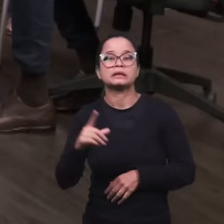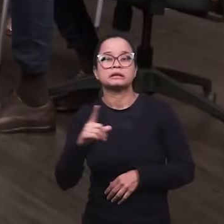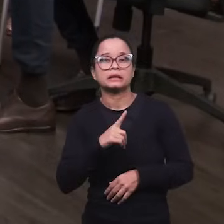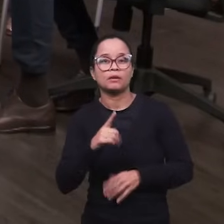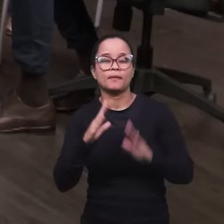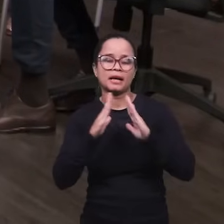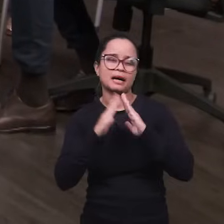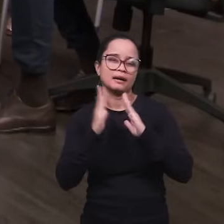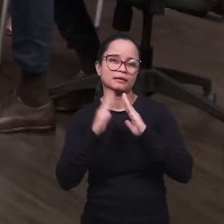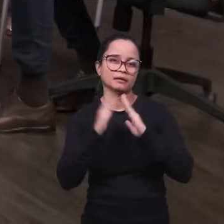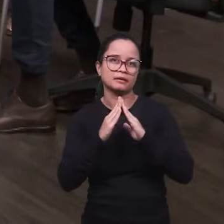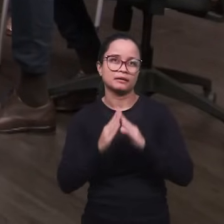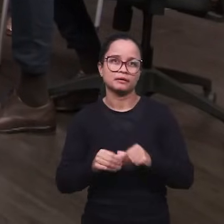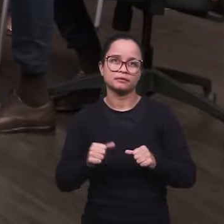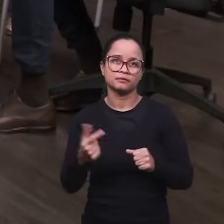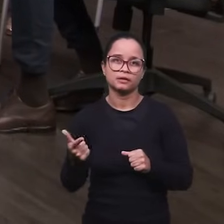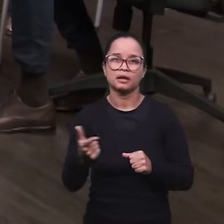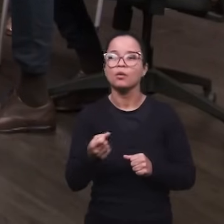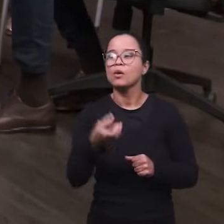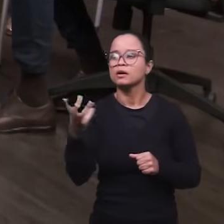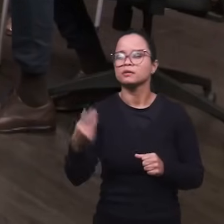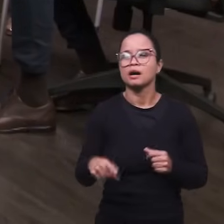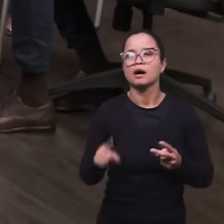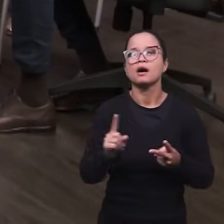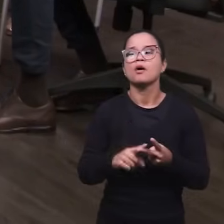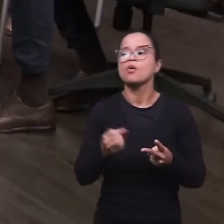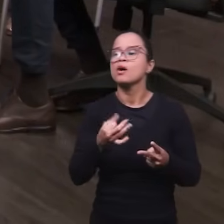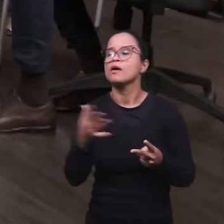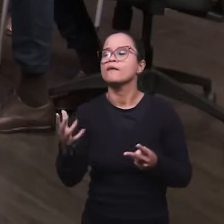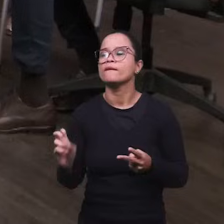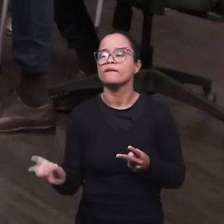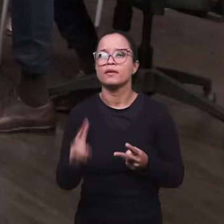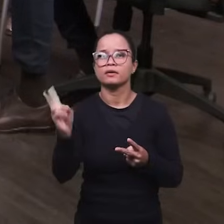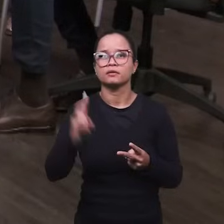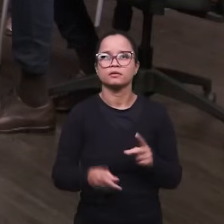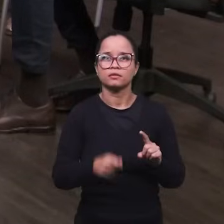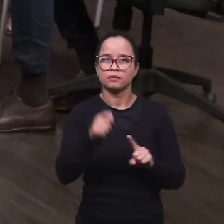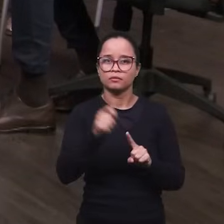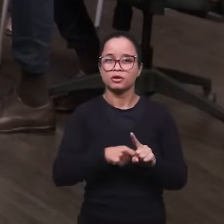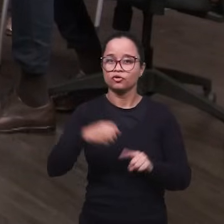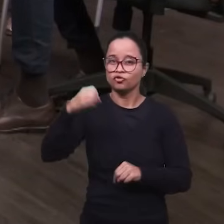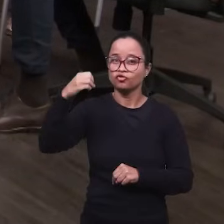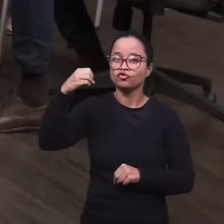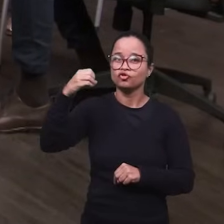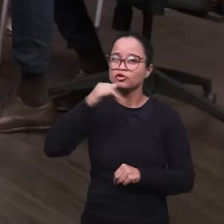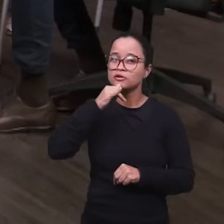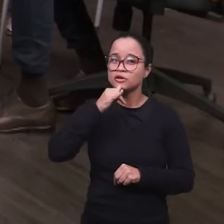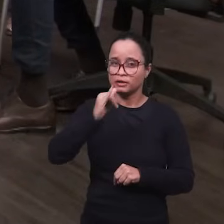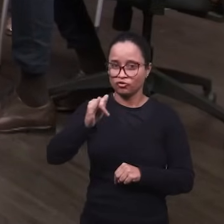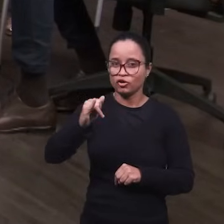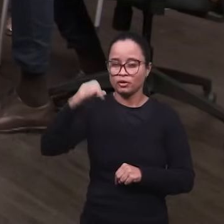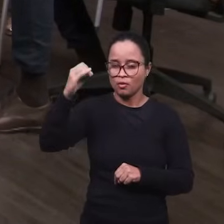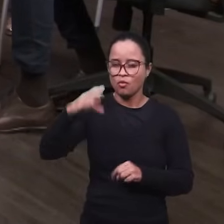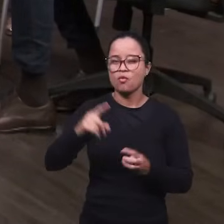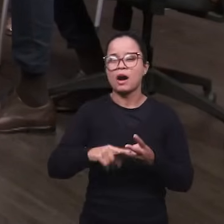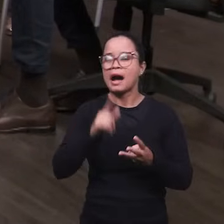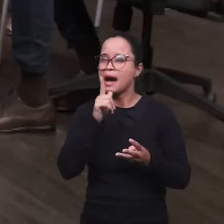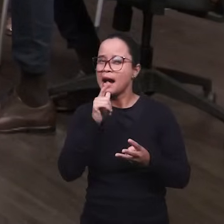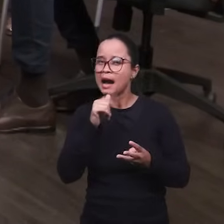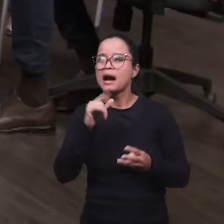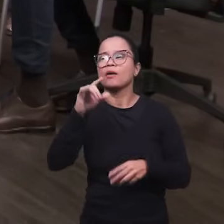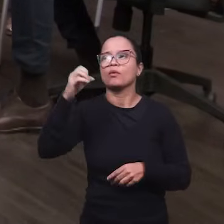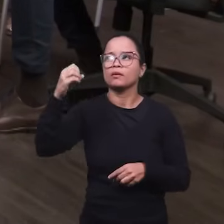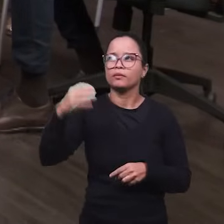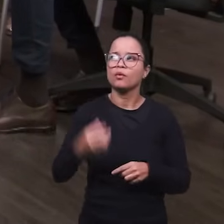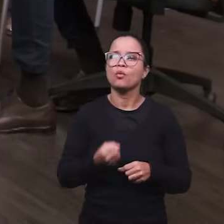casa pequena, que era uma realidade do bairro lá? Custa tanto. Quanto custa um mês de luz? Custa tanto. Um mês de água? Custa tanto. Quanto